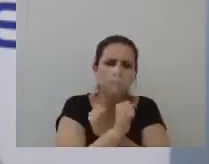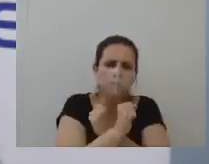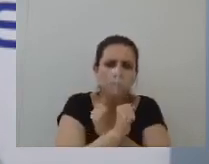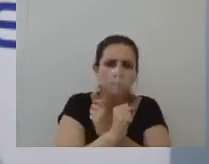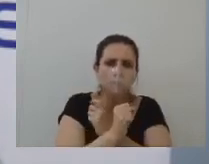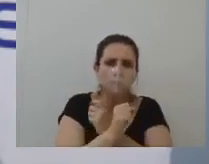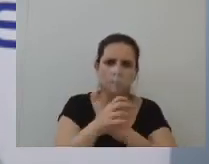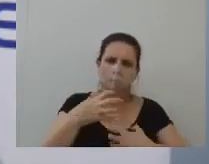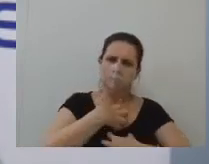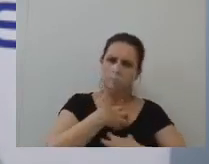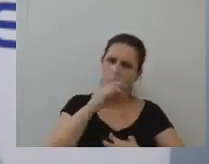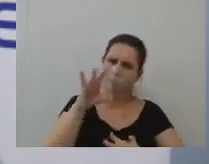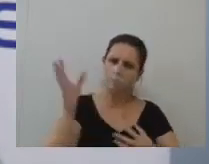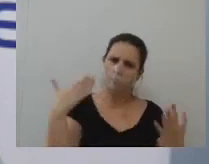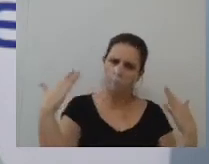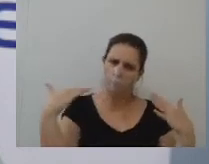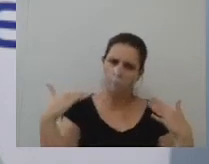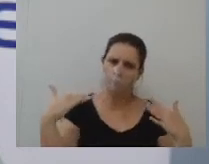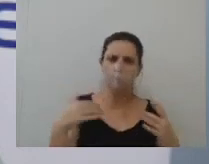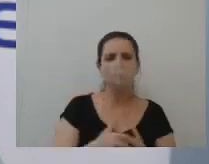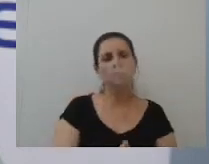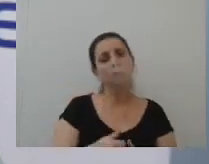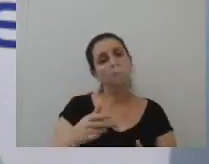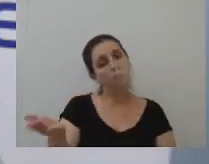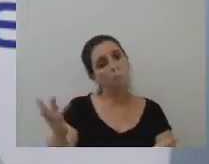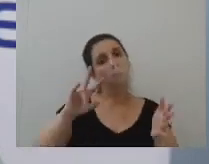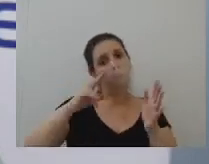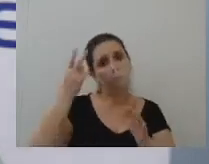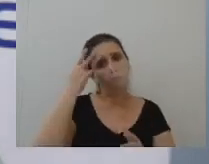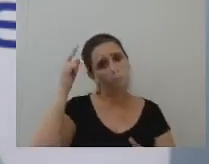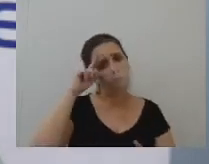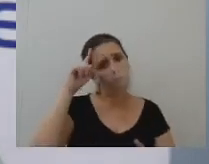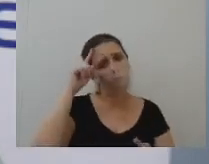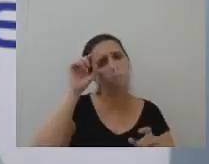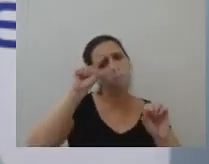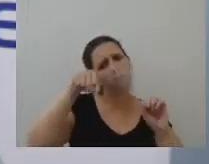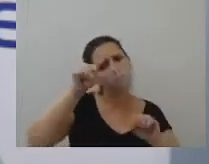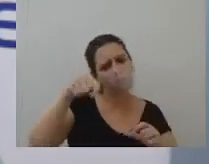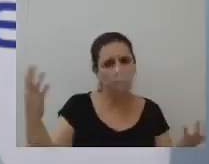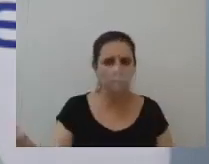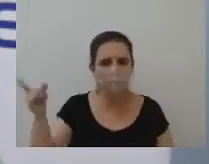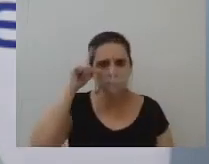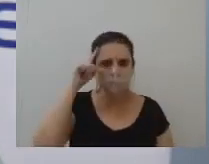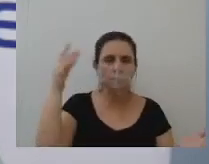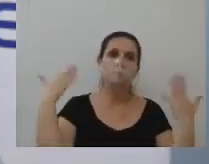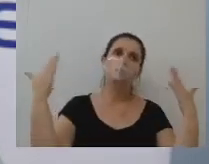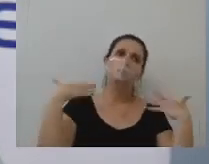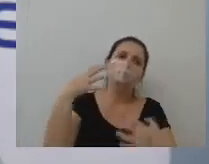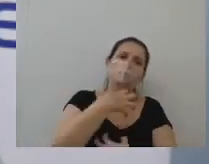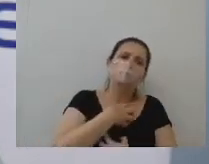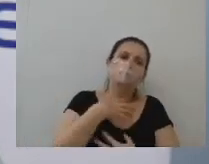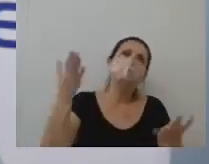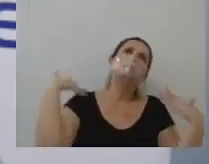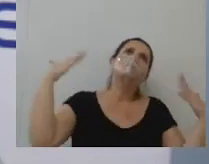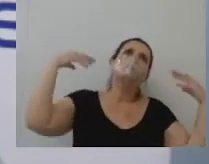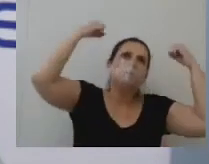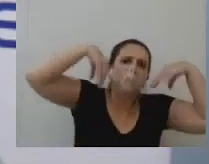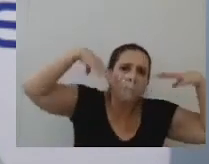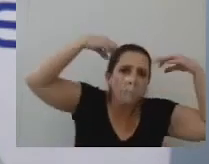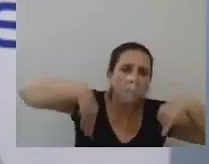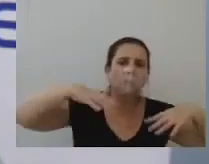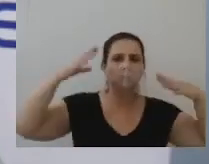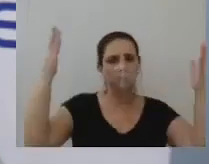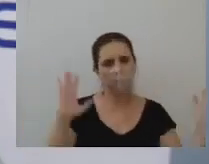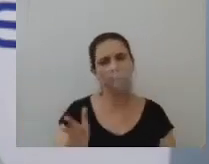uma sensação? No corriqueiro da gente, sim, a gente pode continuar falando assim no nosso dia a